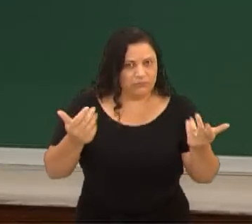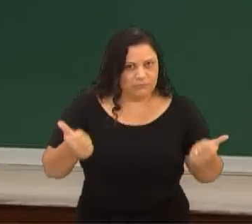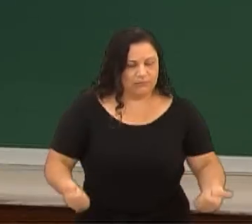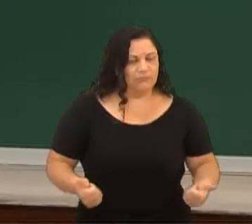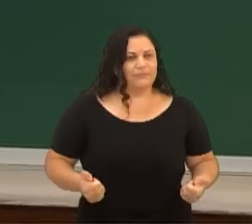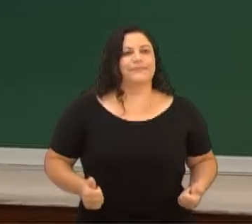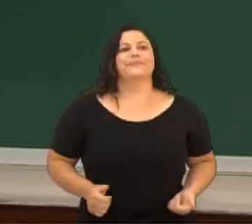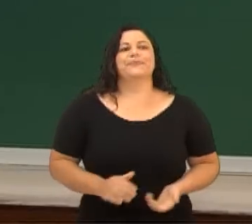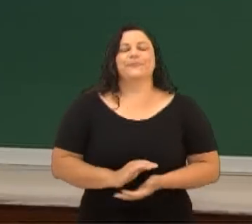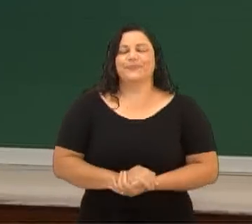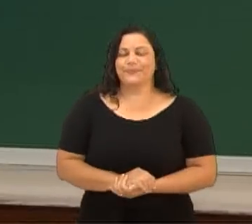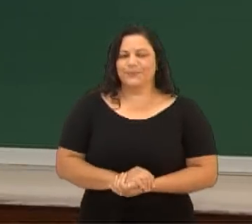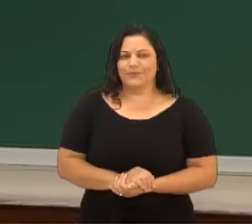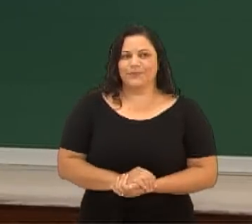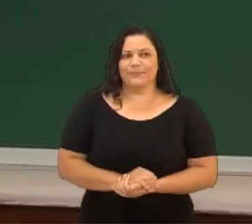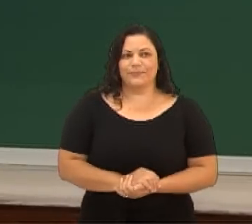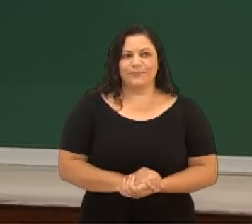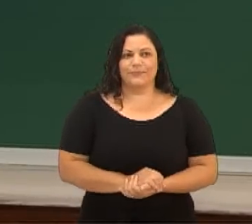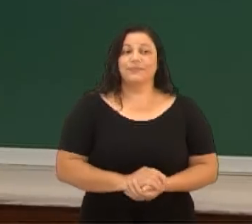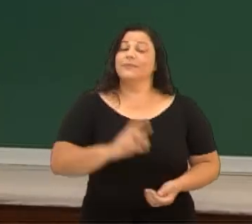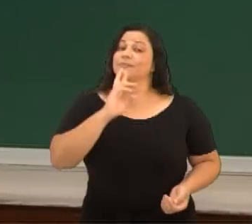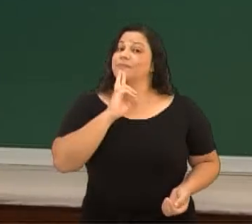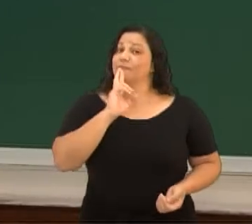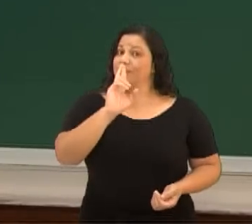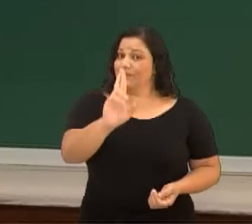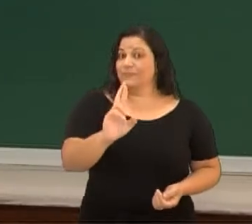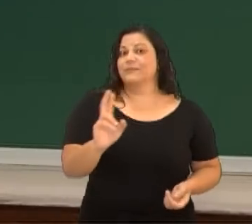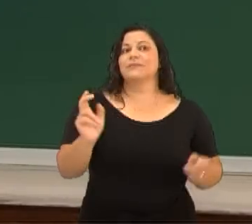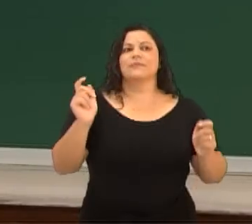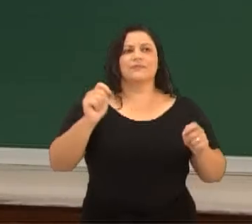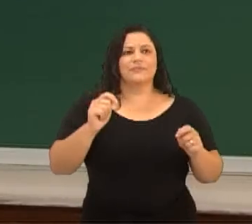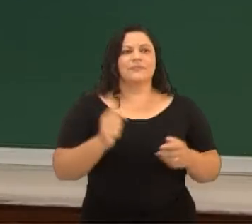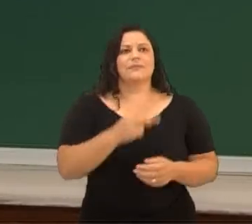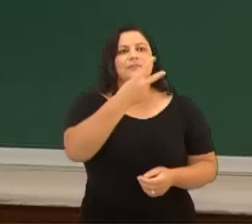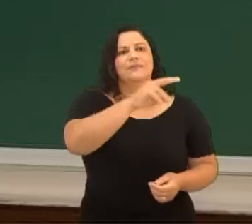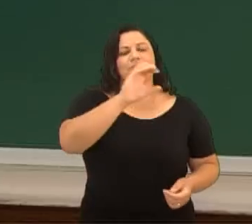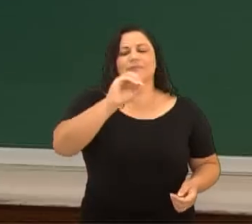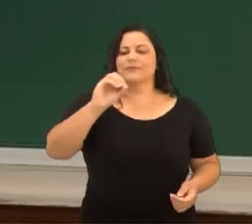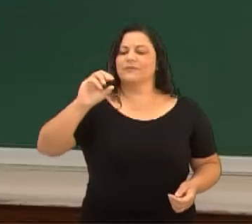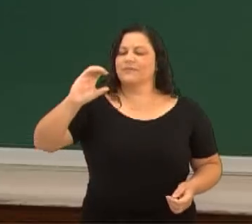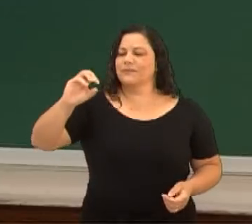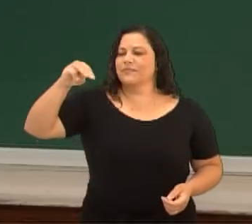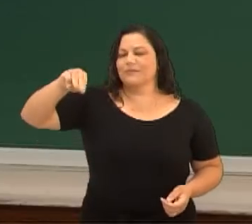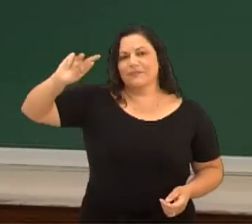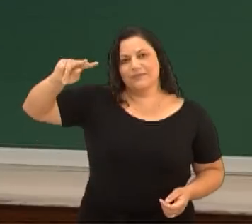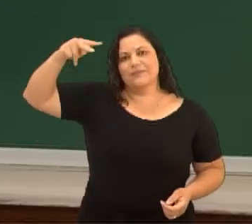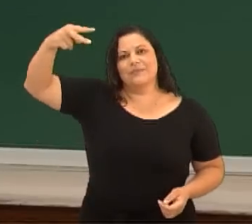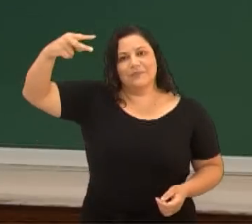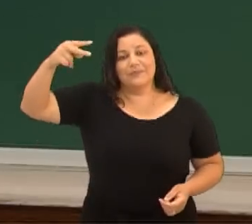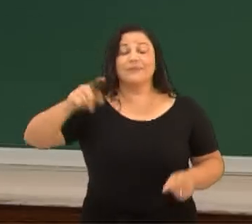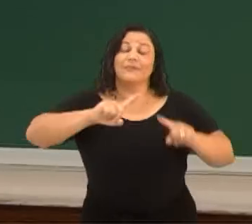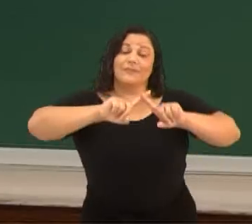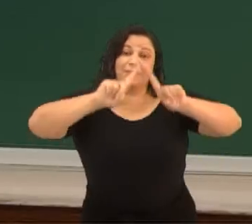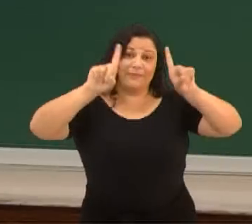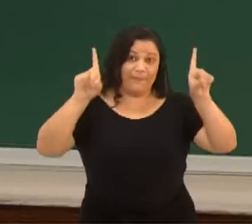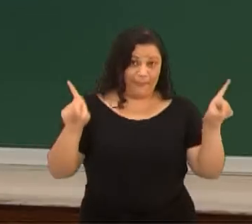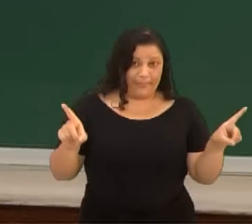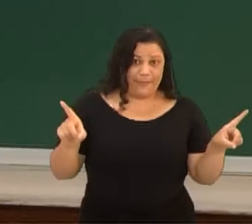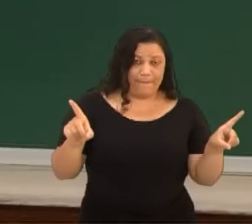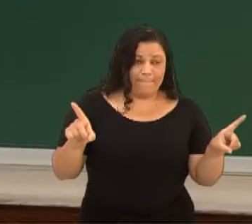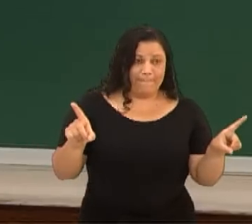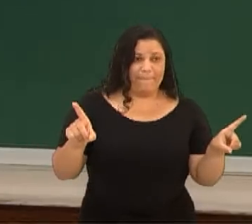jeito, certinho? Então, a nossa área mede 200 centímetros quadrados. Porém,